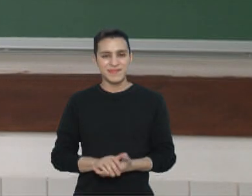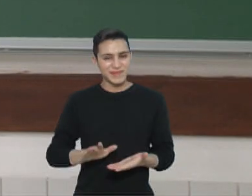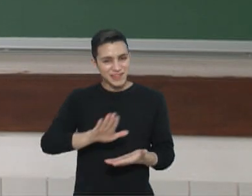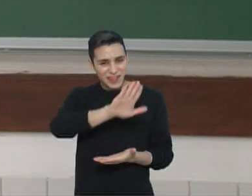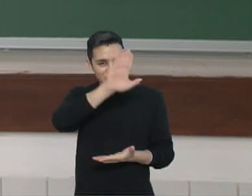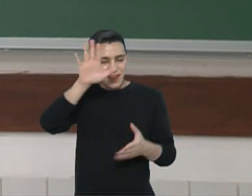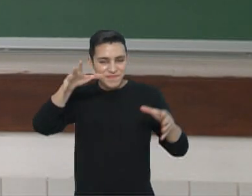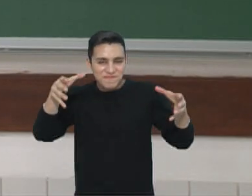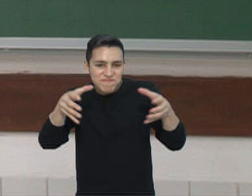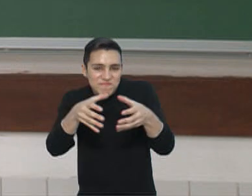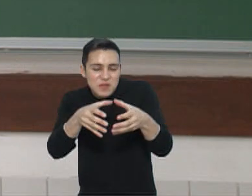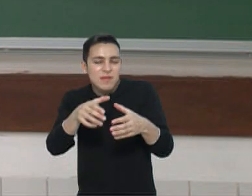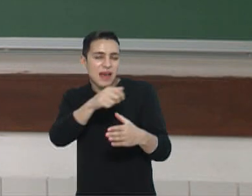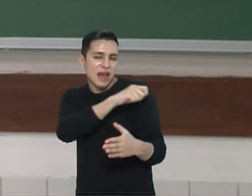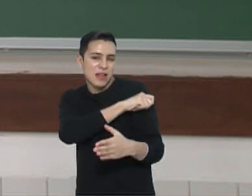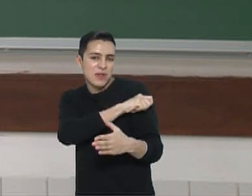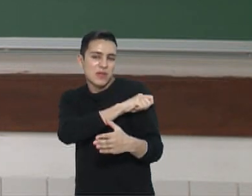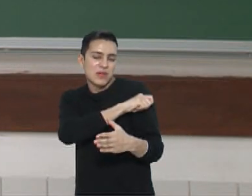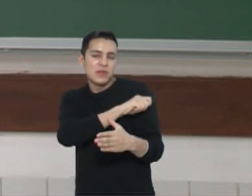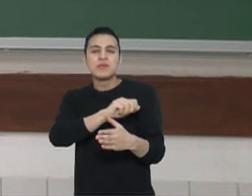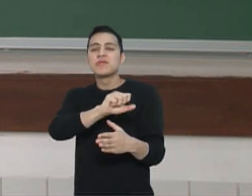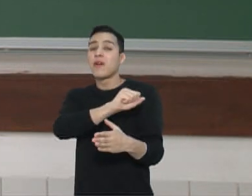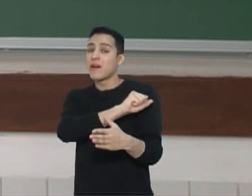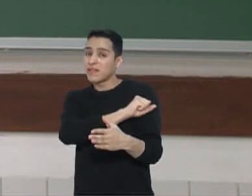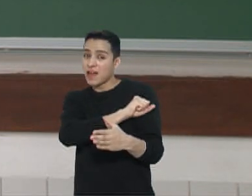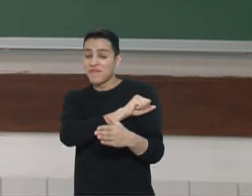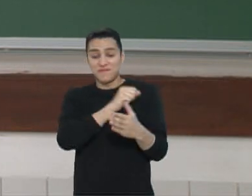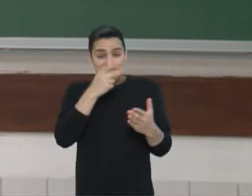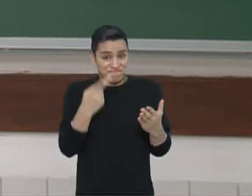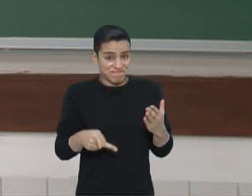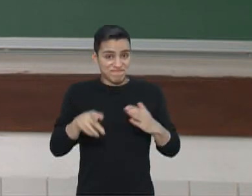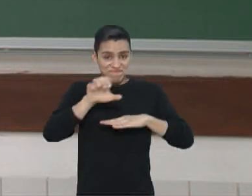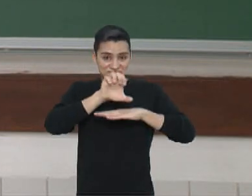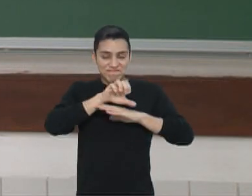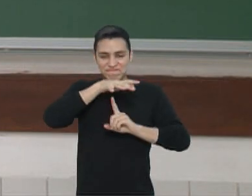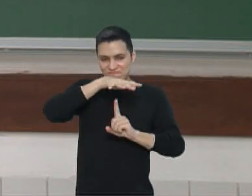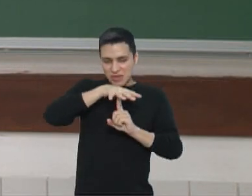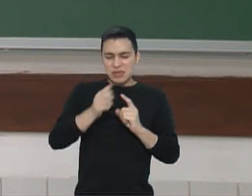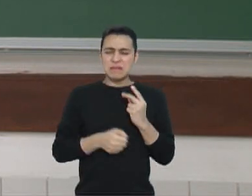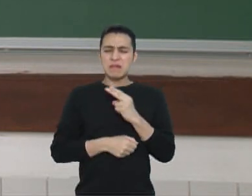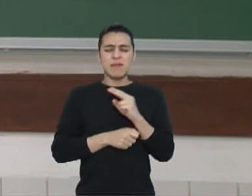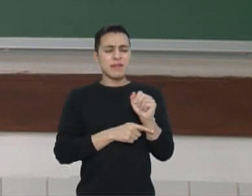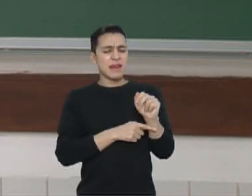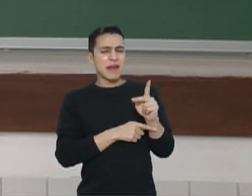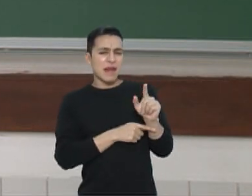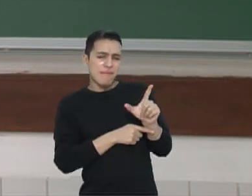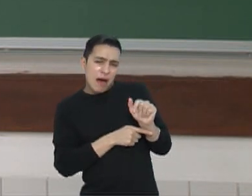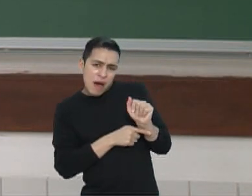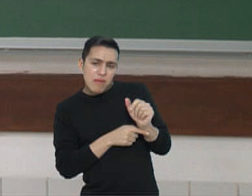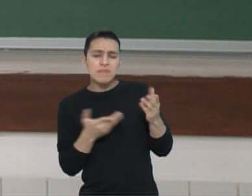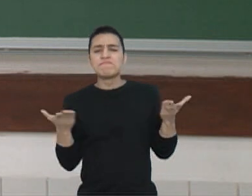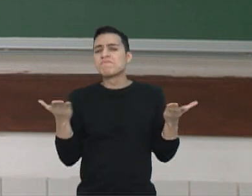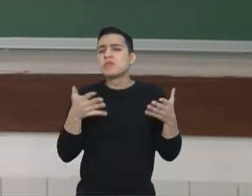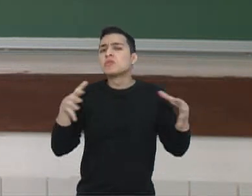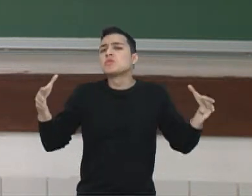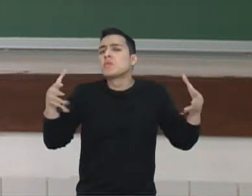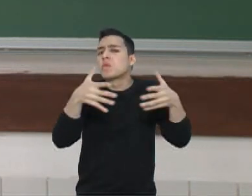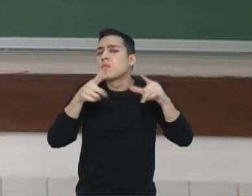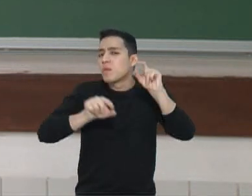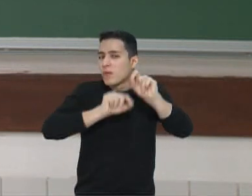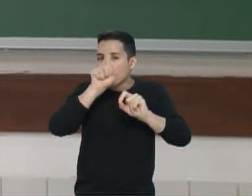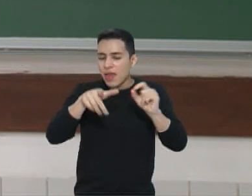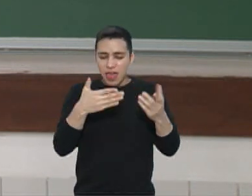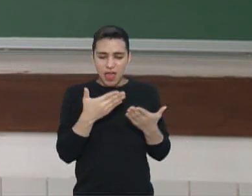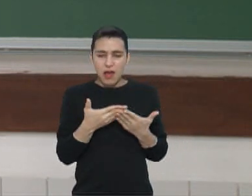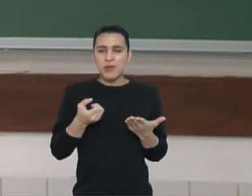Olá, estudantes do 8º ano do Estado do Paraná, tudo bem? Meu nome é Ana Paula Teixeira e hoje estaremos juntos para a nossa aula